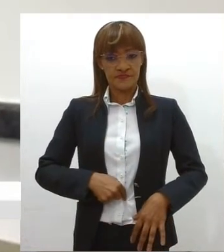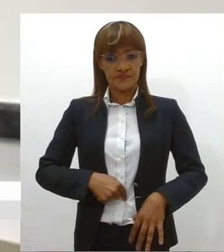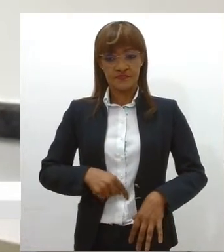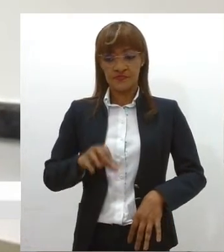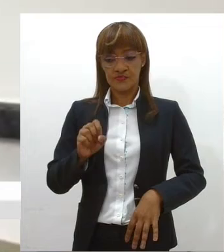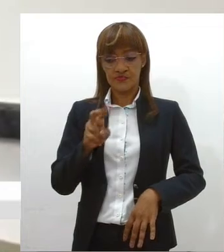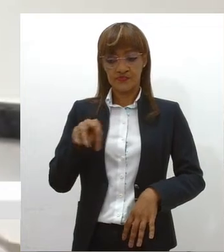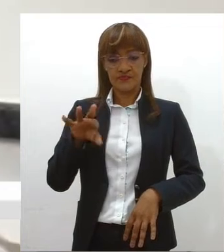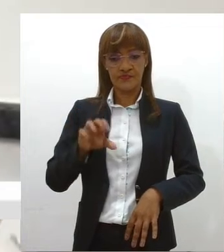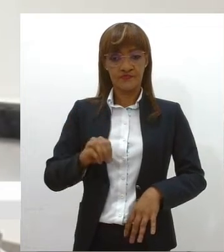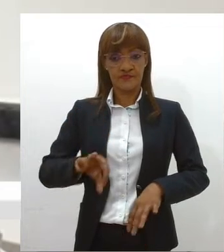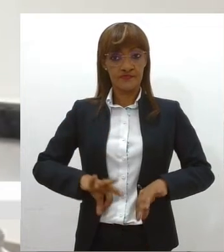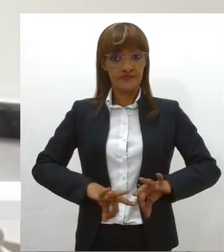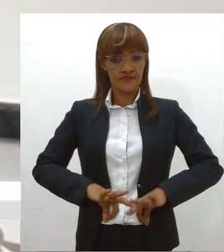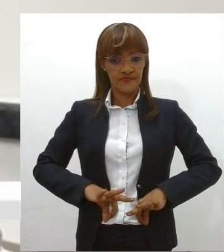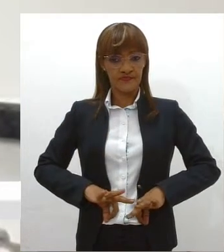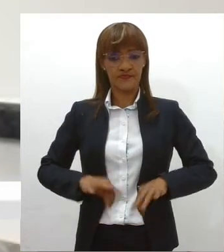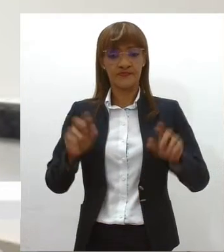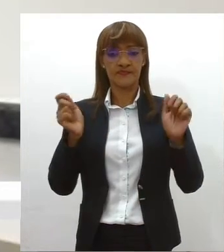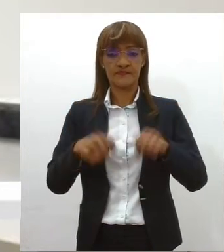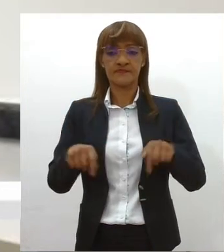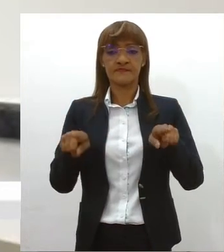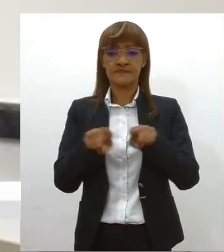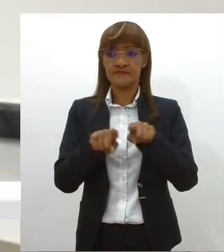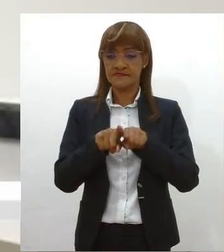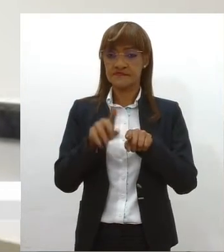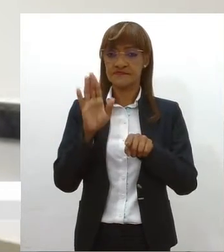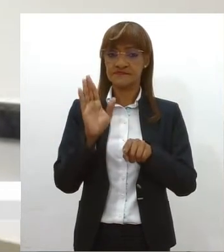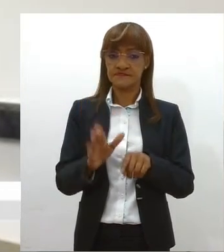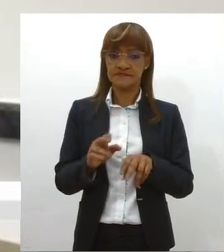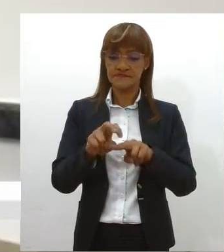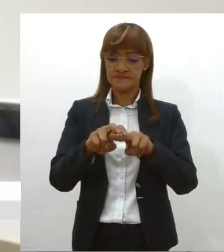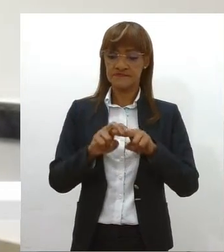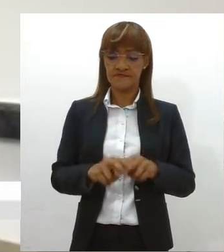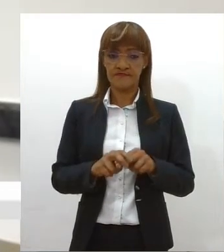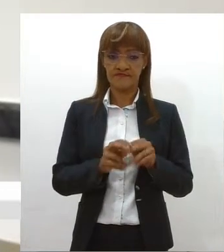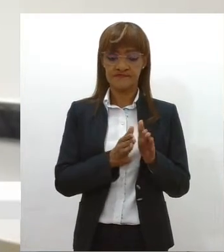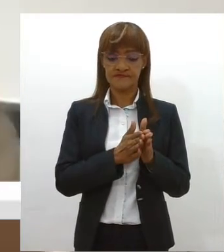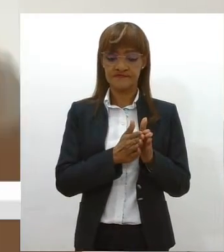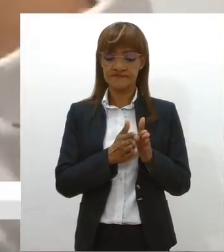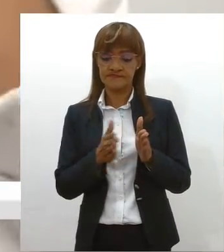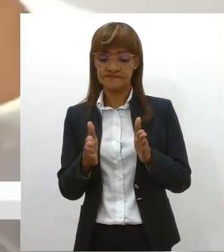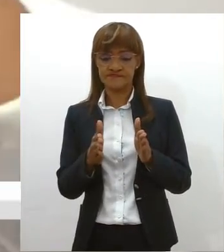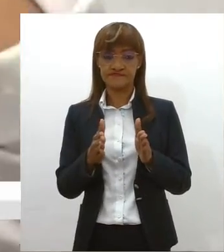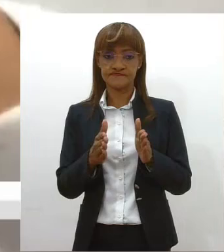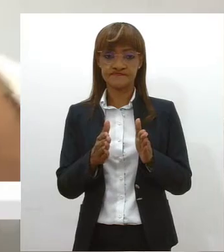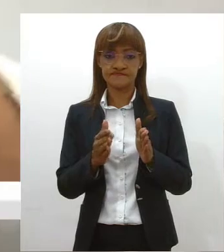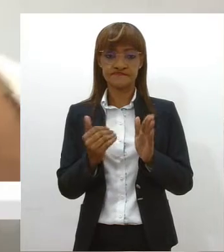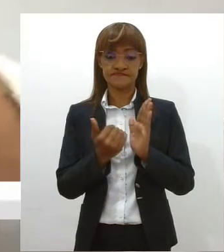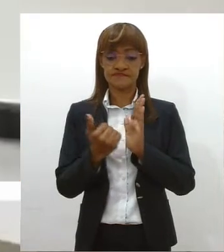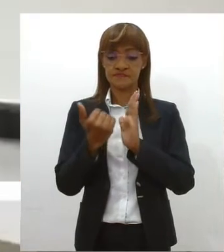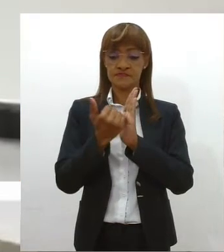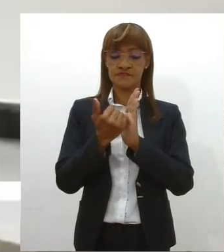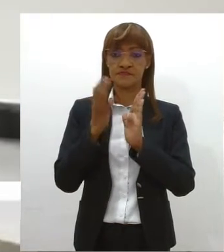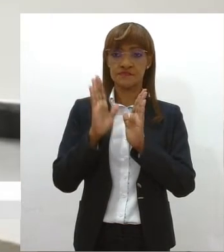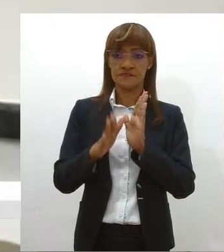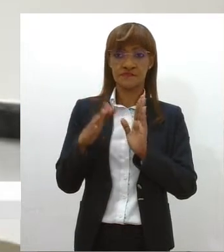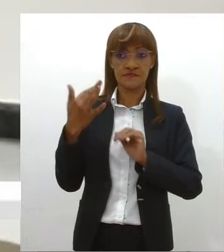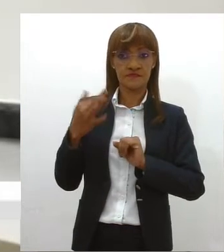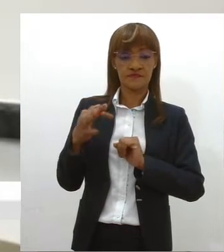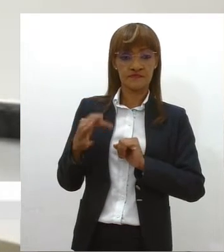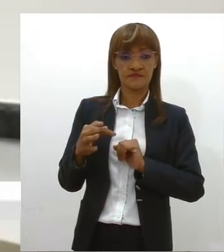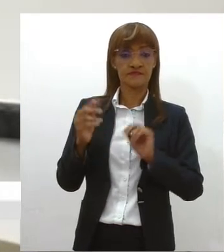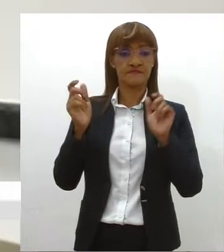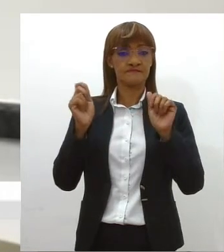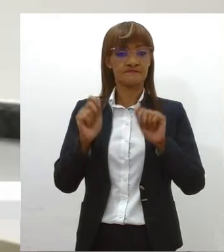alteração hormonal naquele ciclo. Então, naquele ciclo, por aumentar a inflamação, existe uma chance maior de